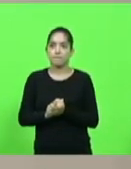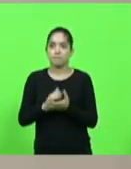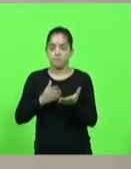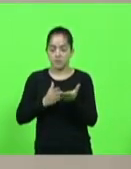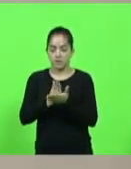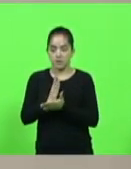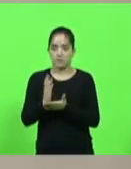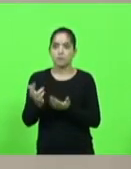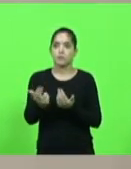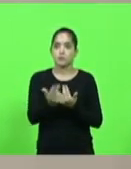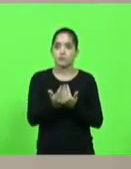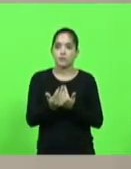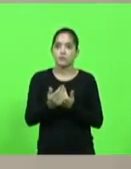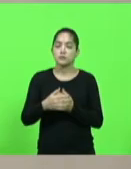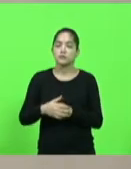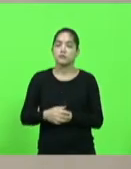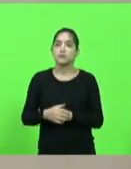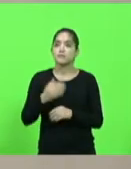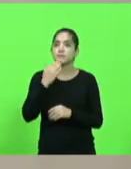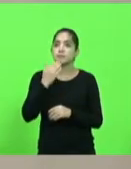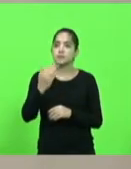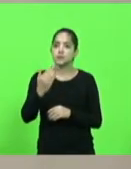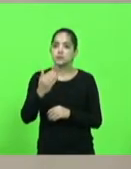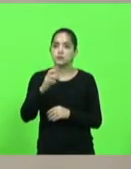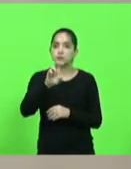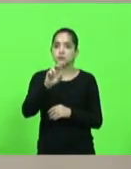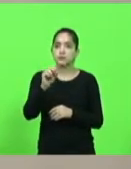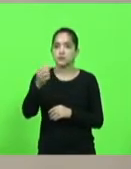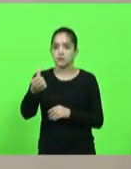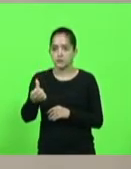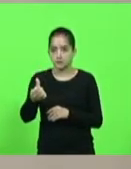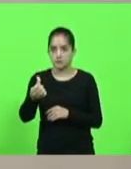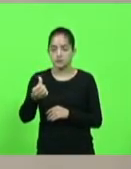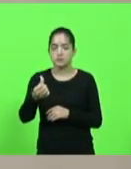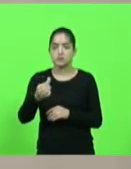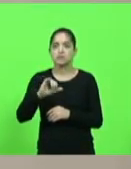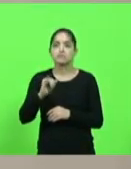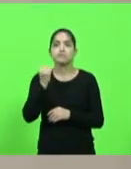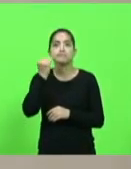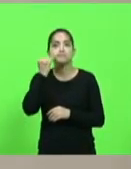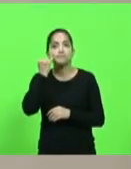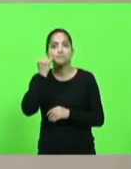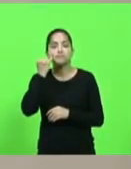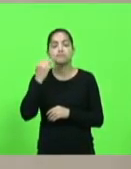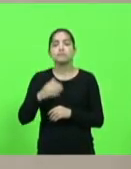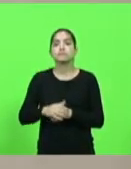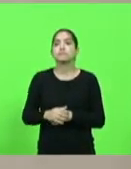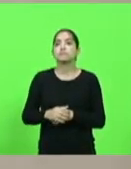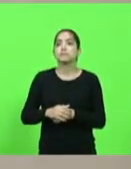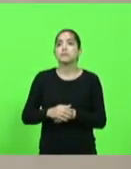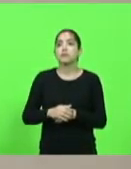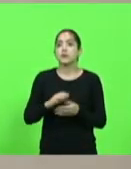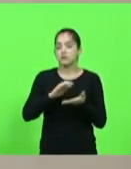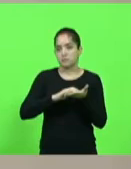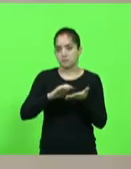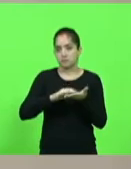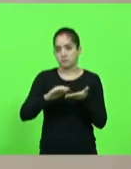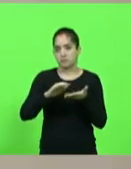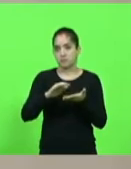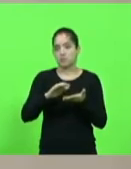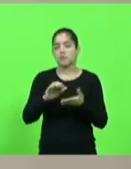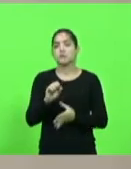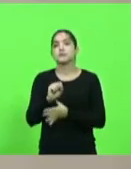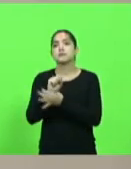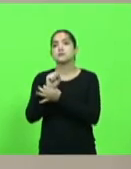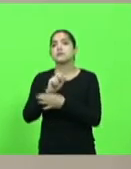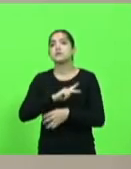Aprovado por unanimidade. Pedido de informação 506, autor, deputado José Lopes, solicitando ao secretário de Estado da Segurança Pública, informações